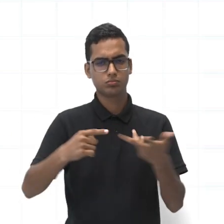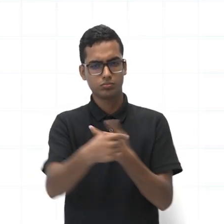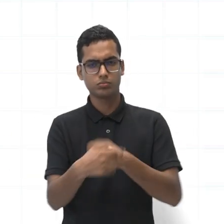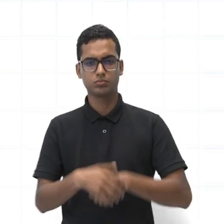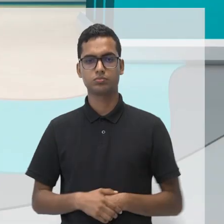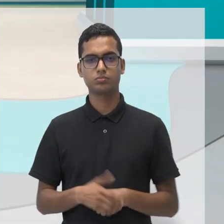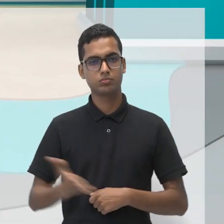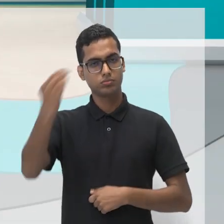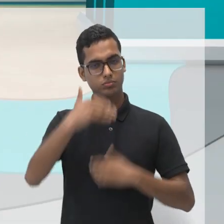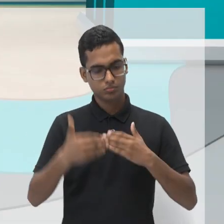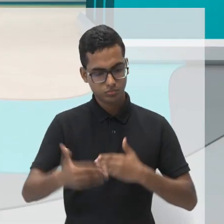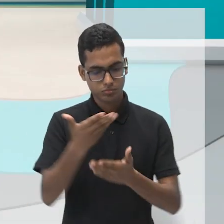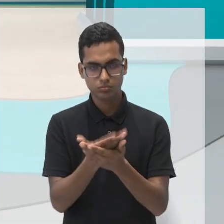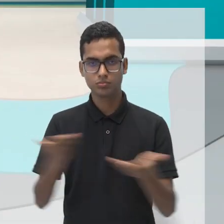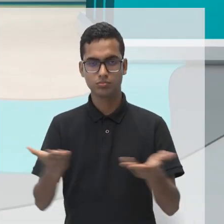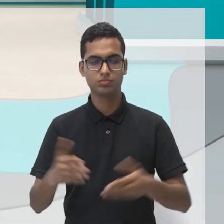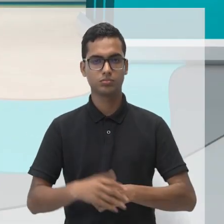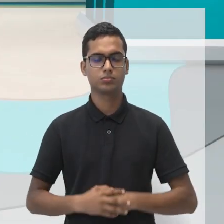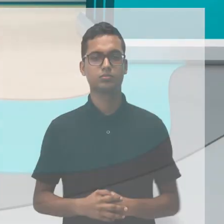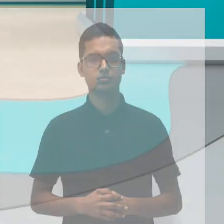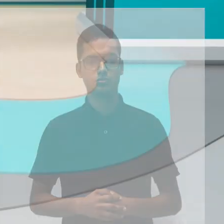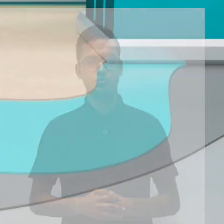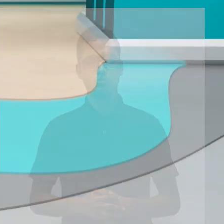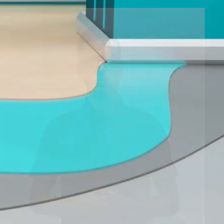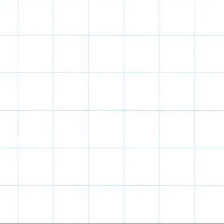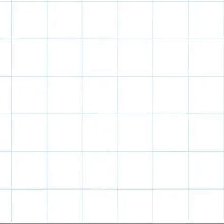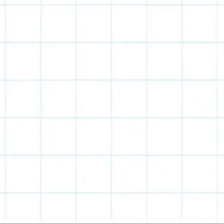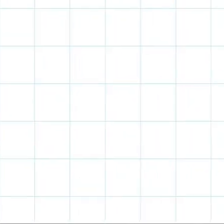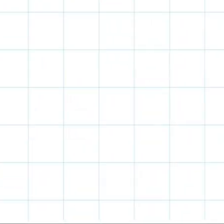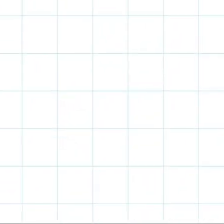outros. Vamos iniciar nossa aula de hoje?